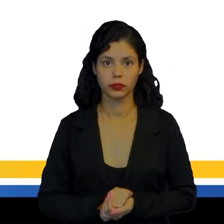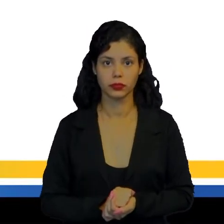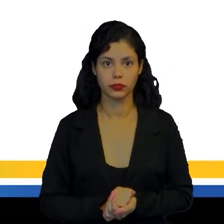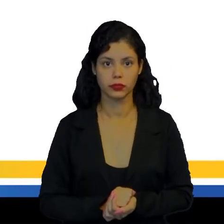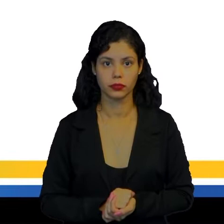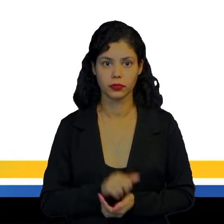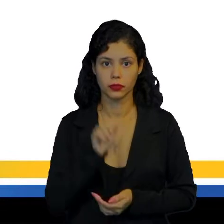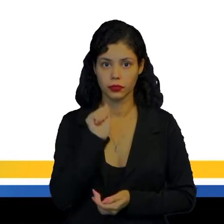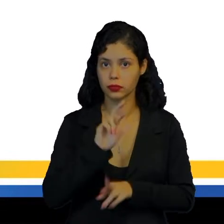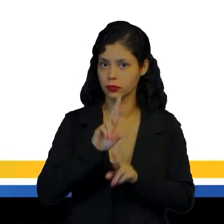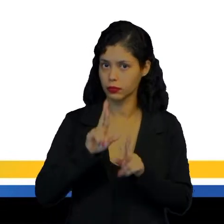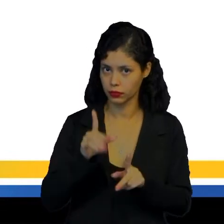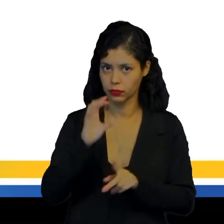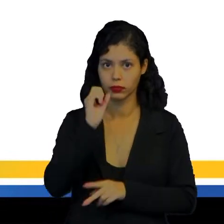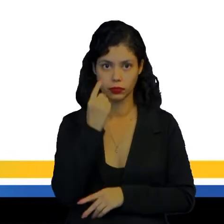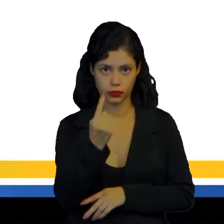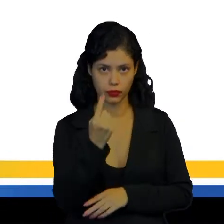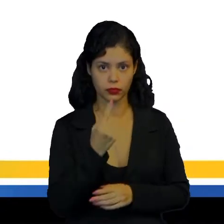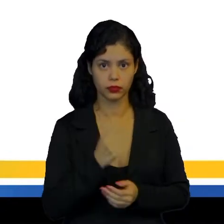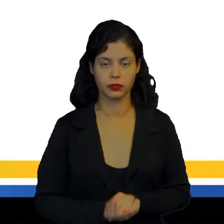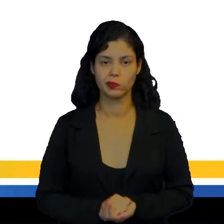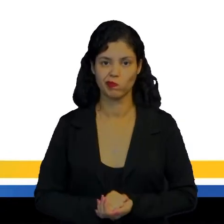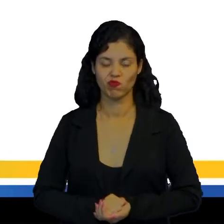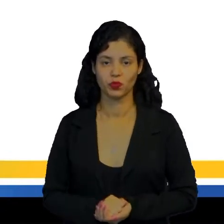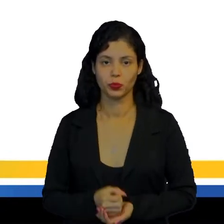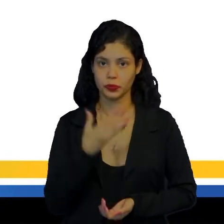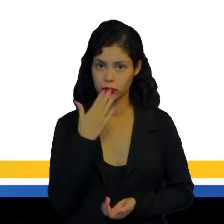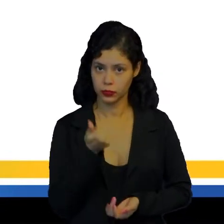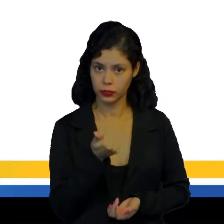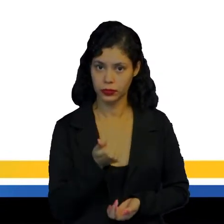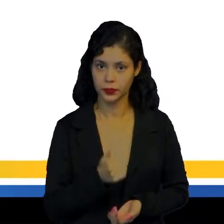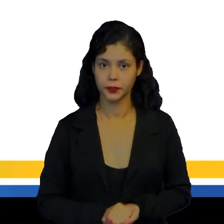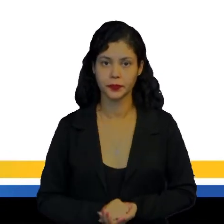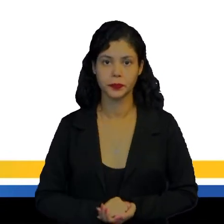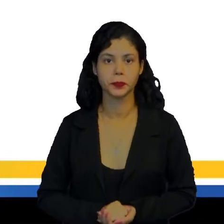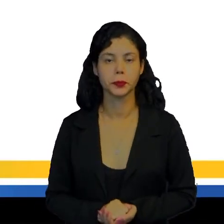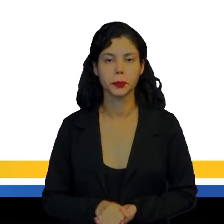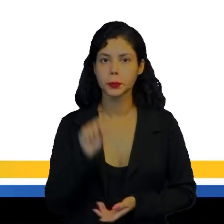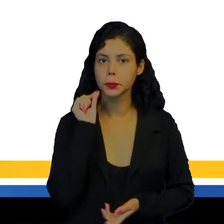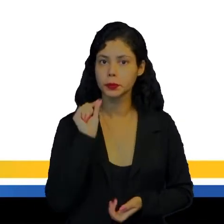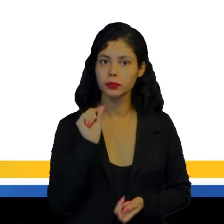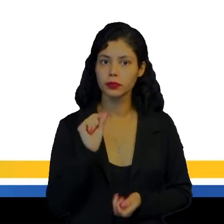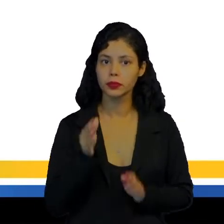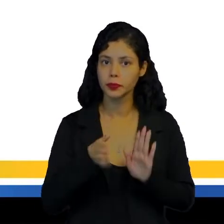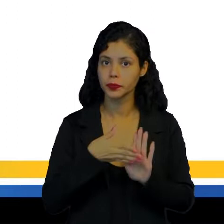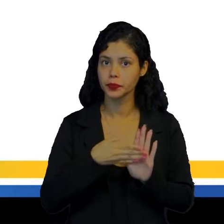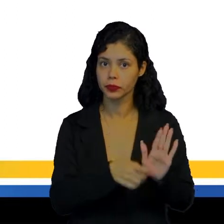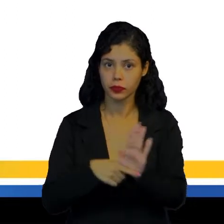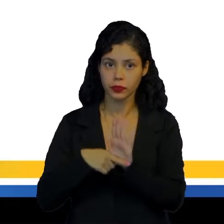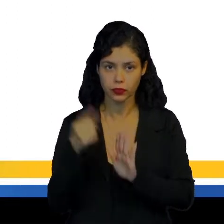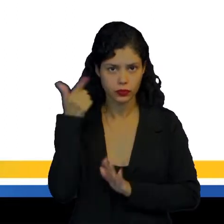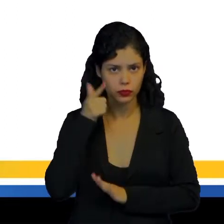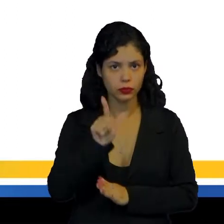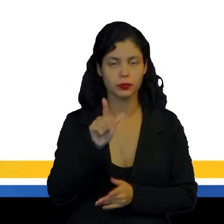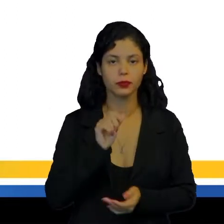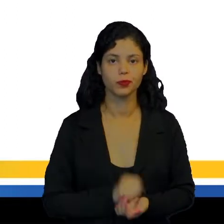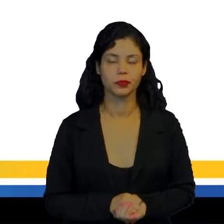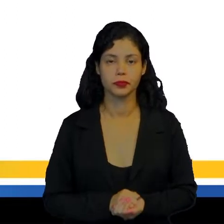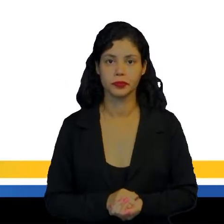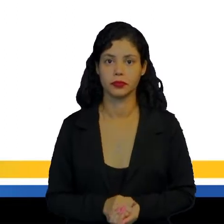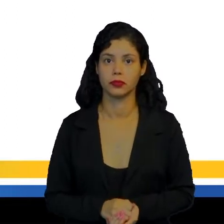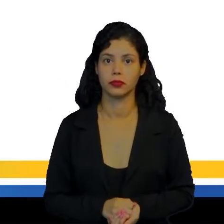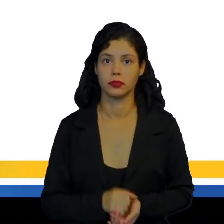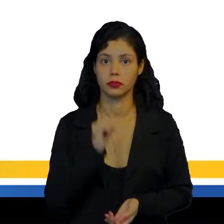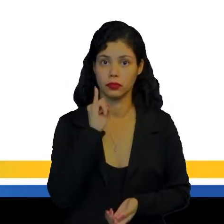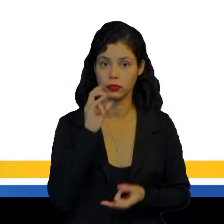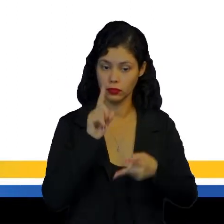E A é diferente de 1, tá? O que essa propriedade garante é que